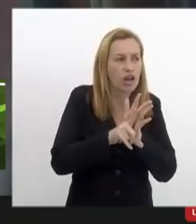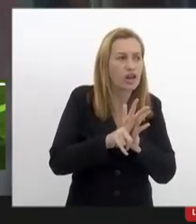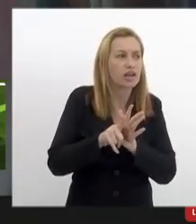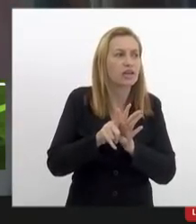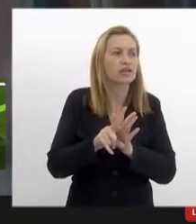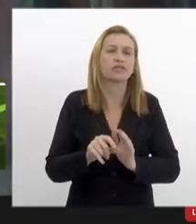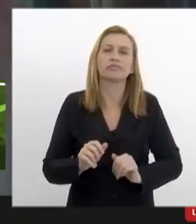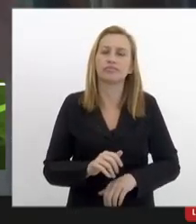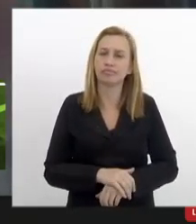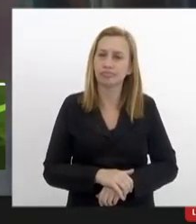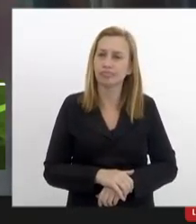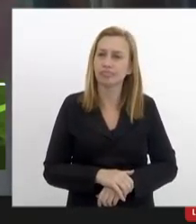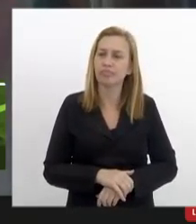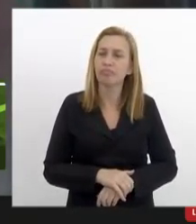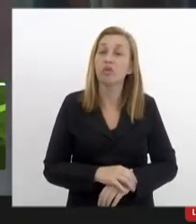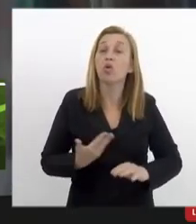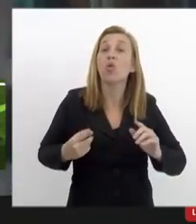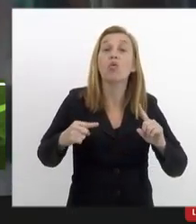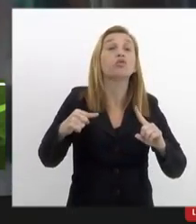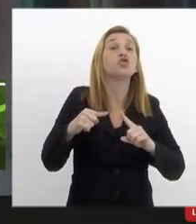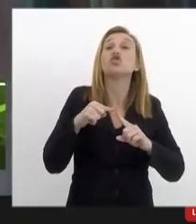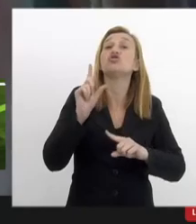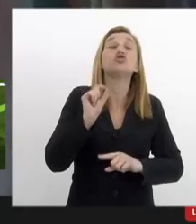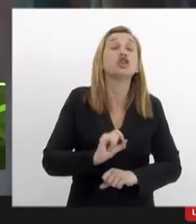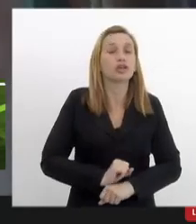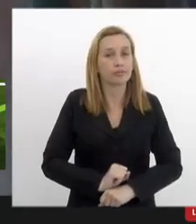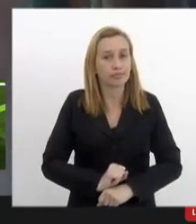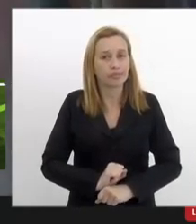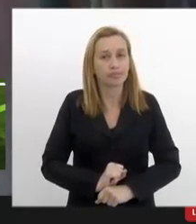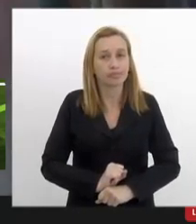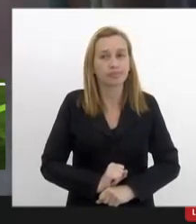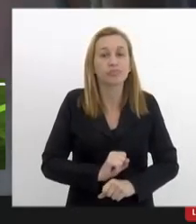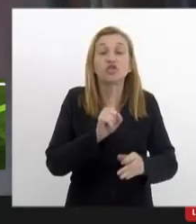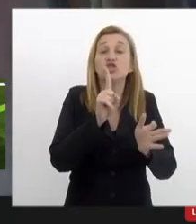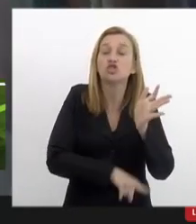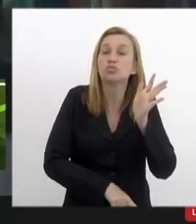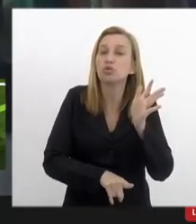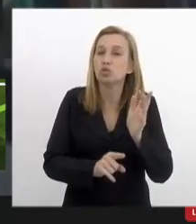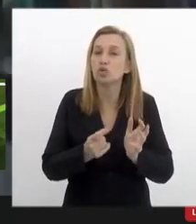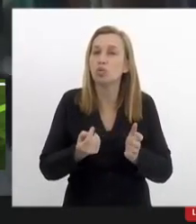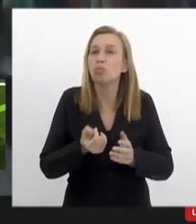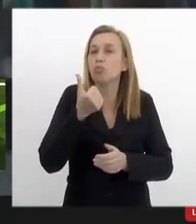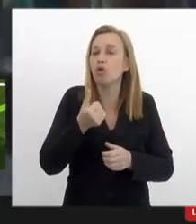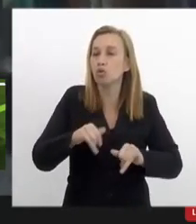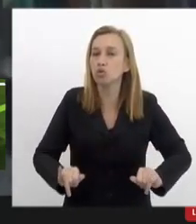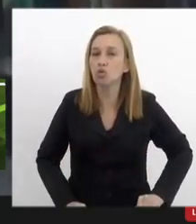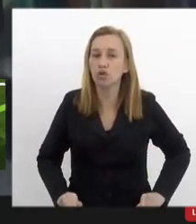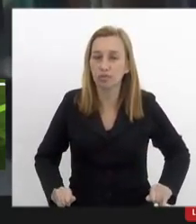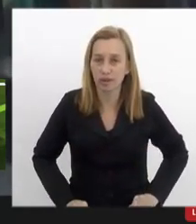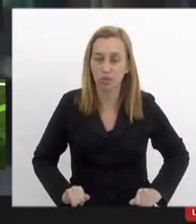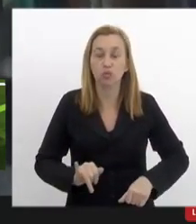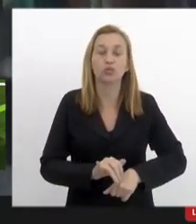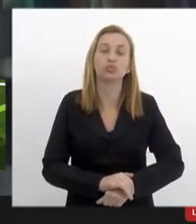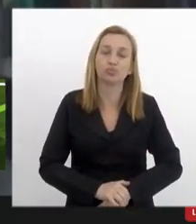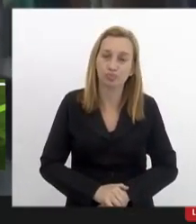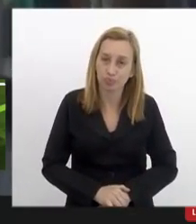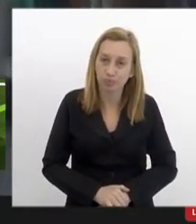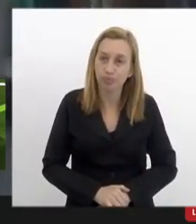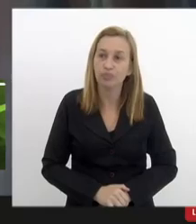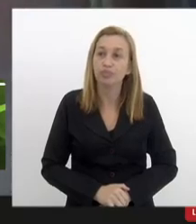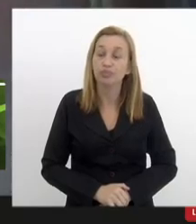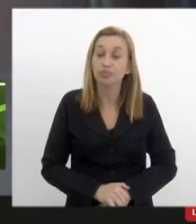Câmara, com o objetivo de tentar amenizar um pouco o sofrimento